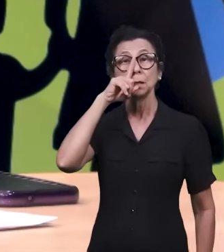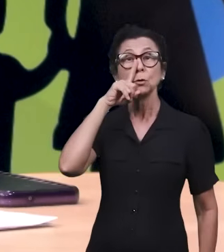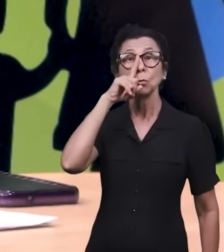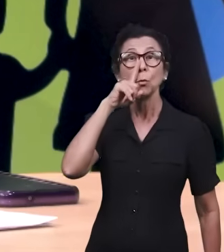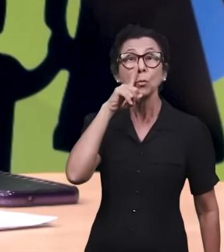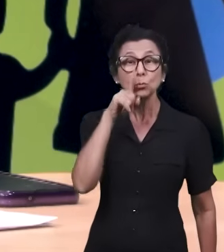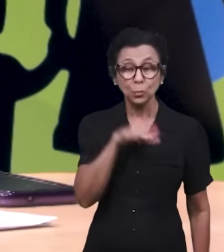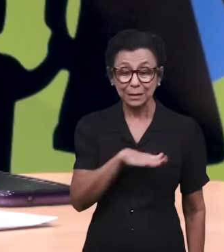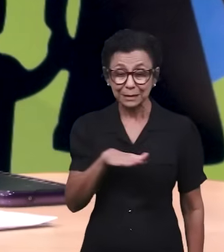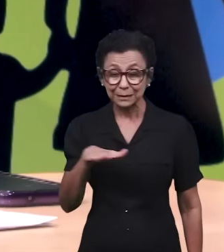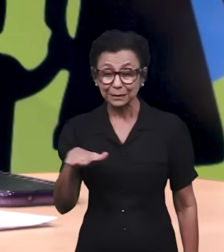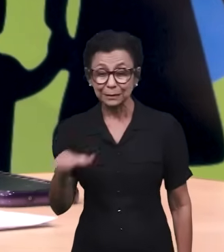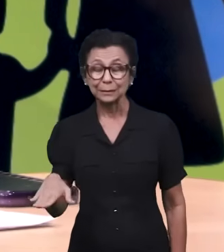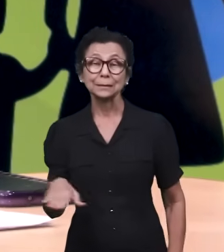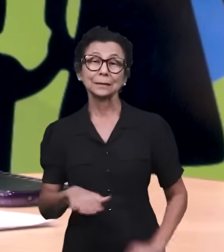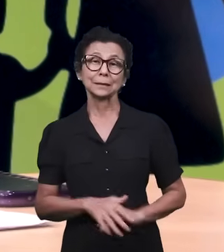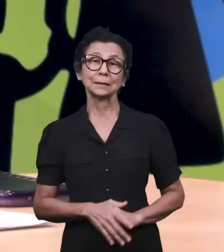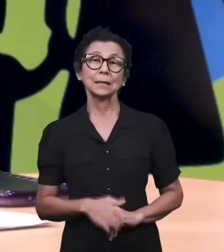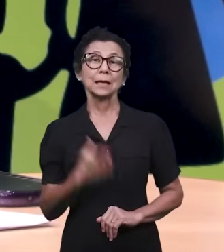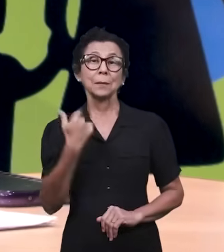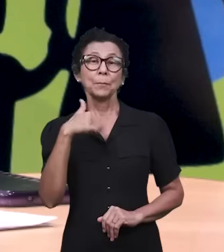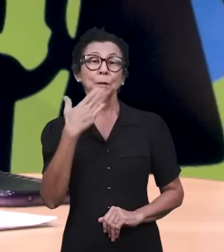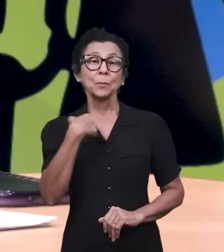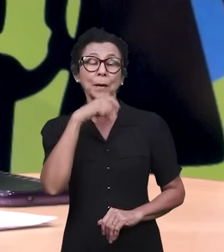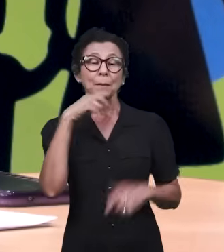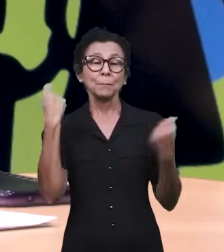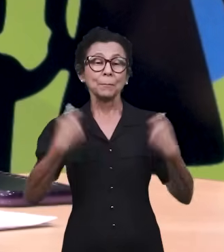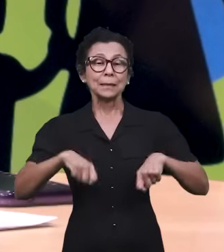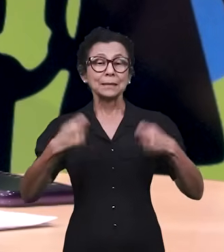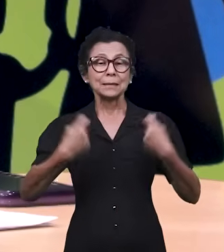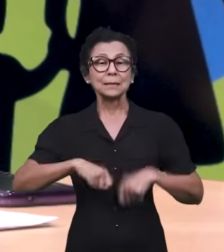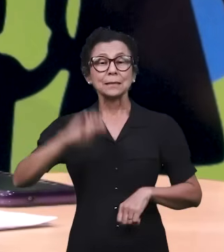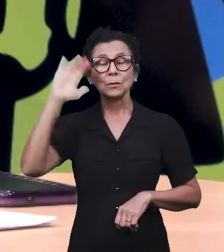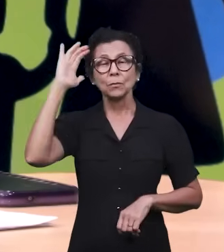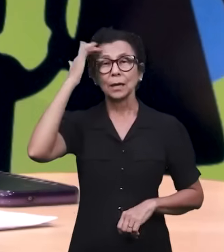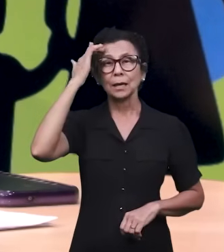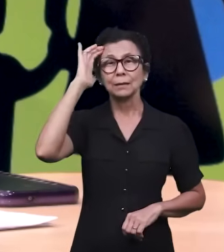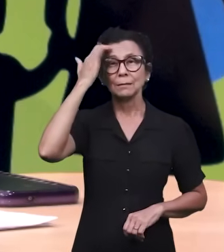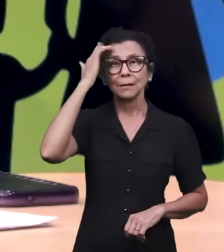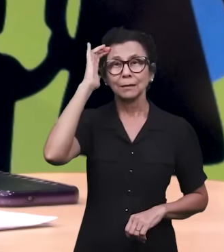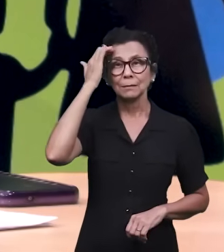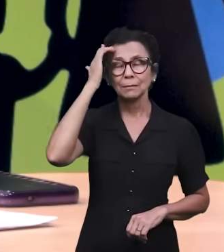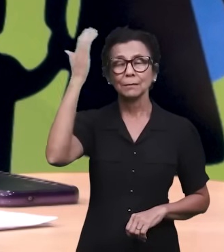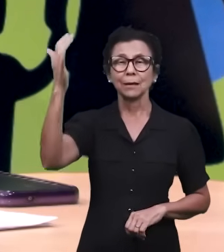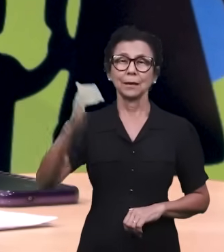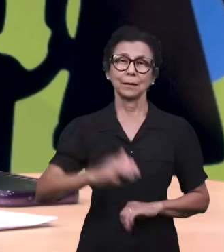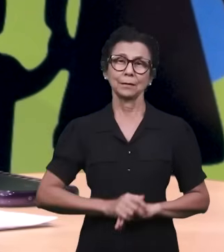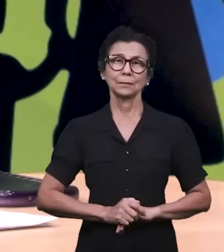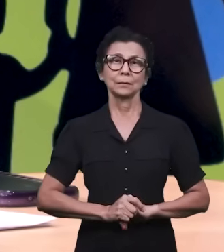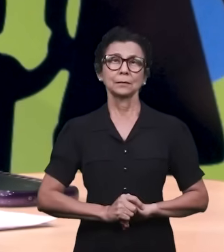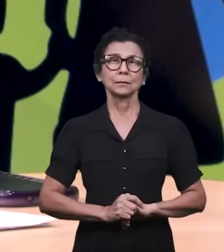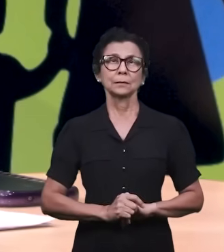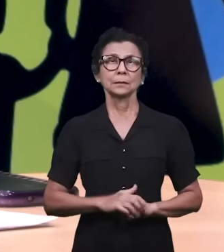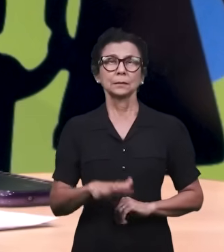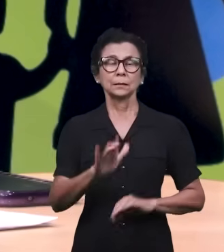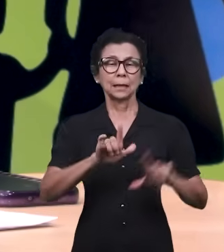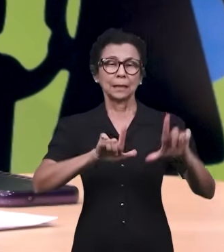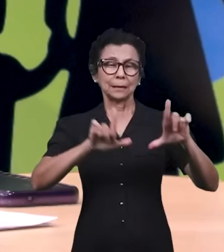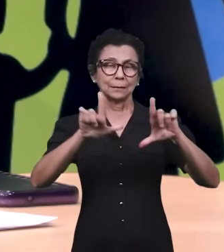entender isso. Os pais, eles têm que entender que a tela, sem o